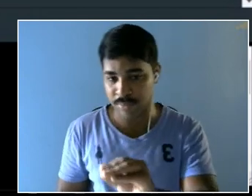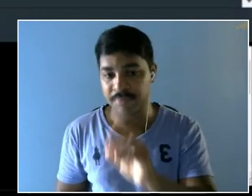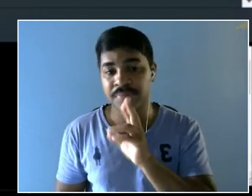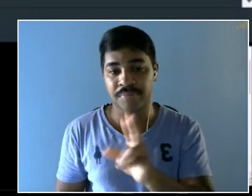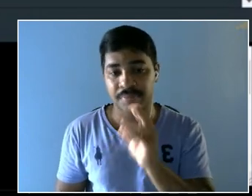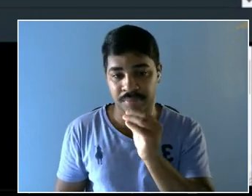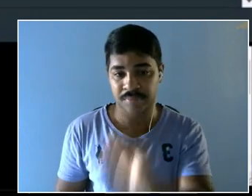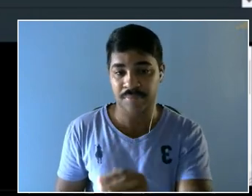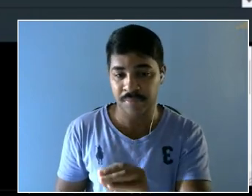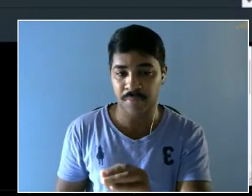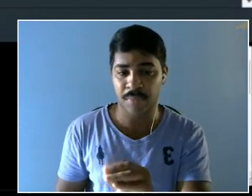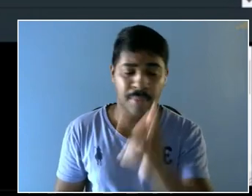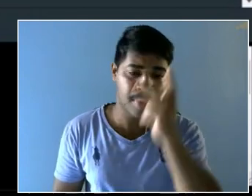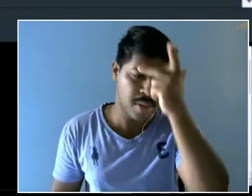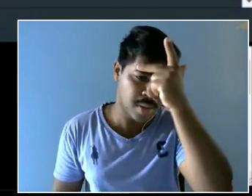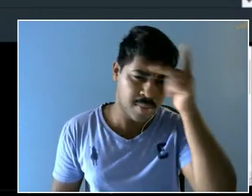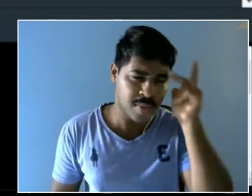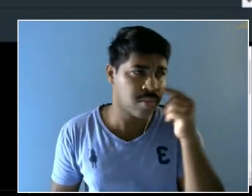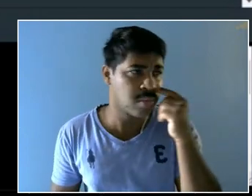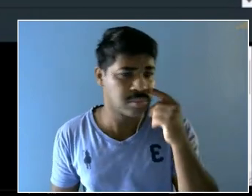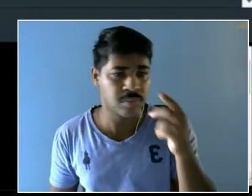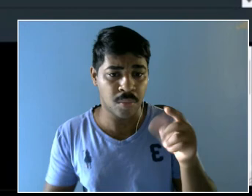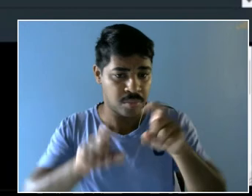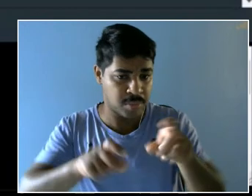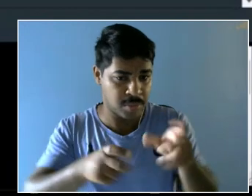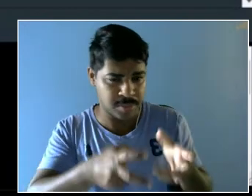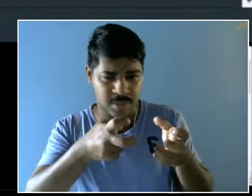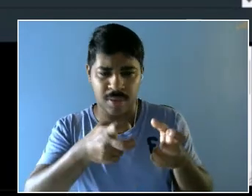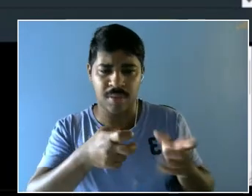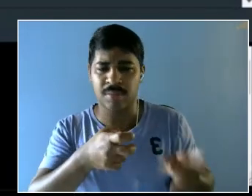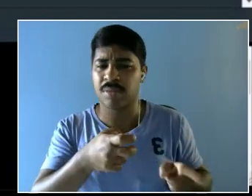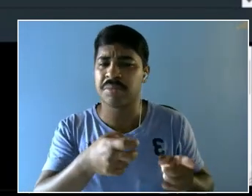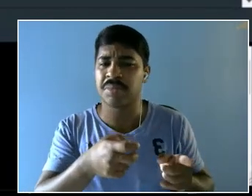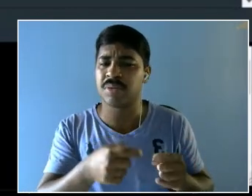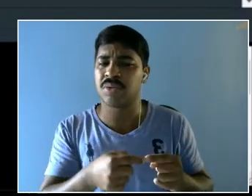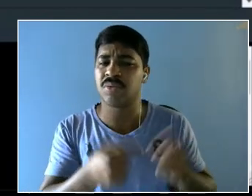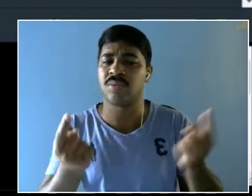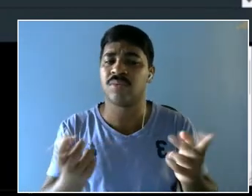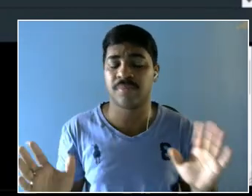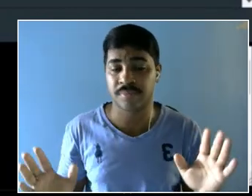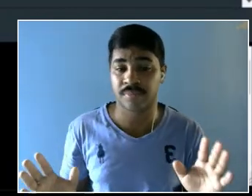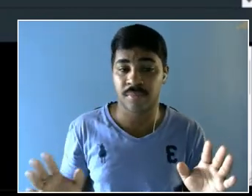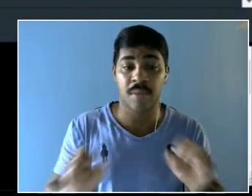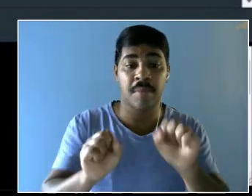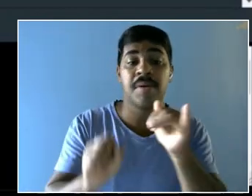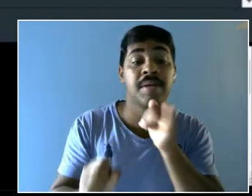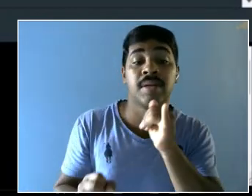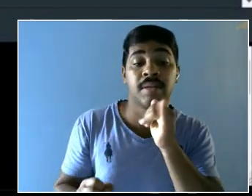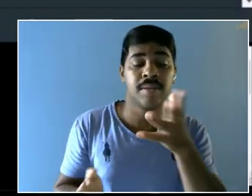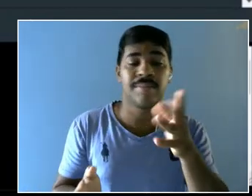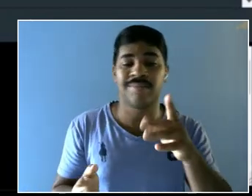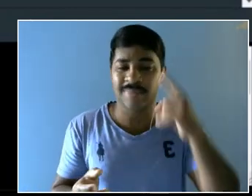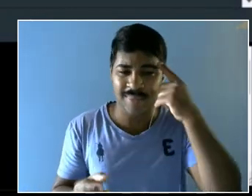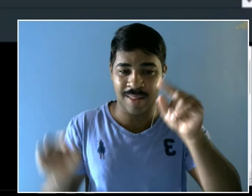Então, por exemplo, um programa de usuário e senha. Ele recebe lá o usuário e a senha. Se deu errado, ele pede de